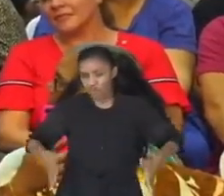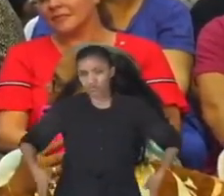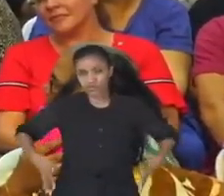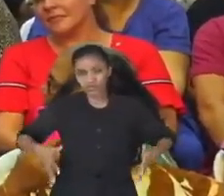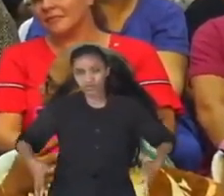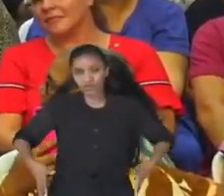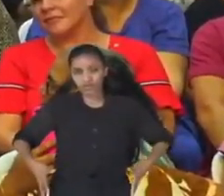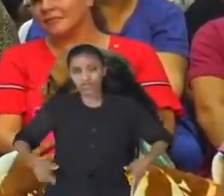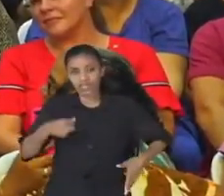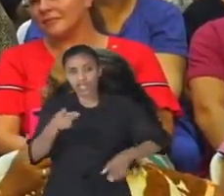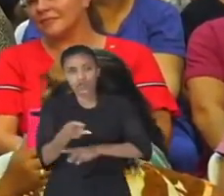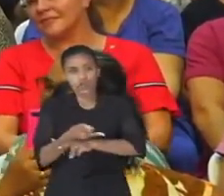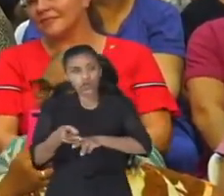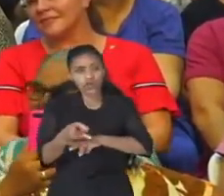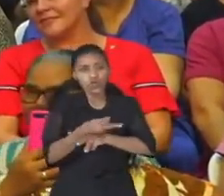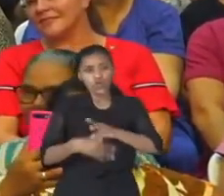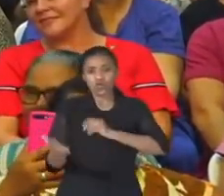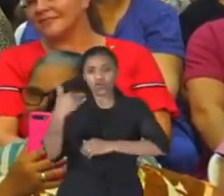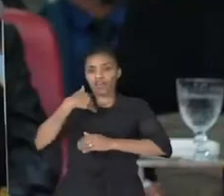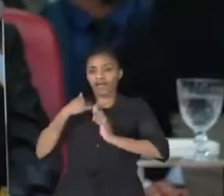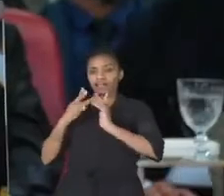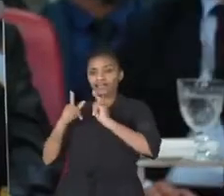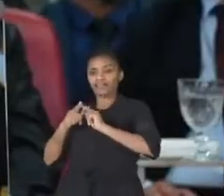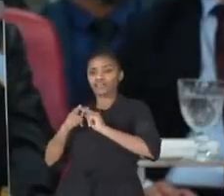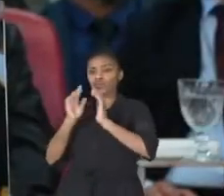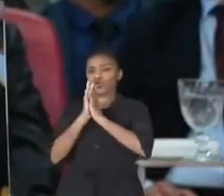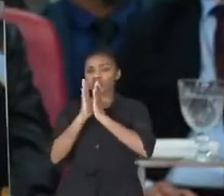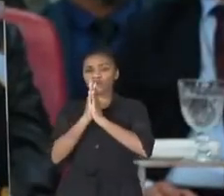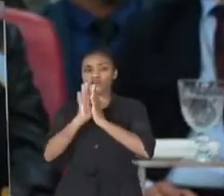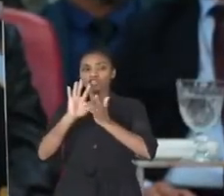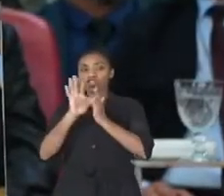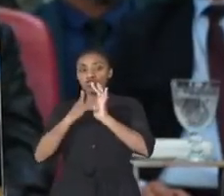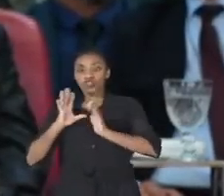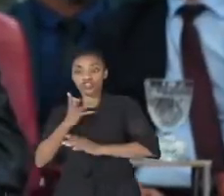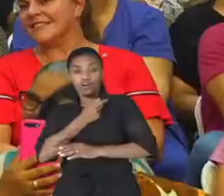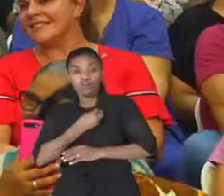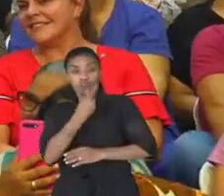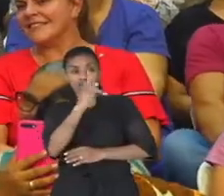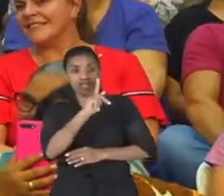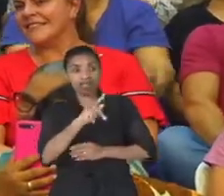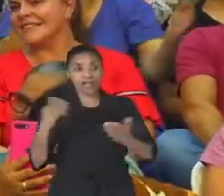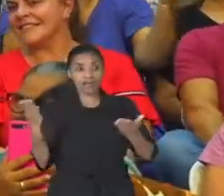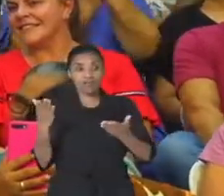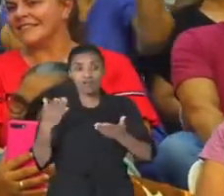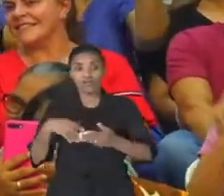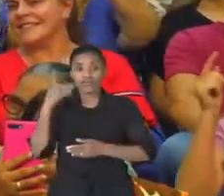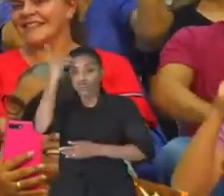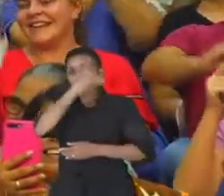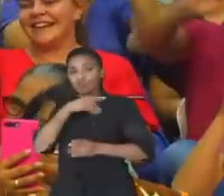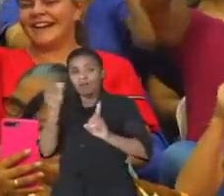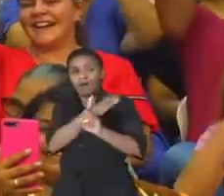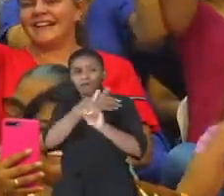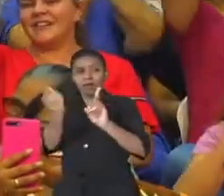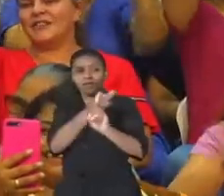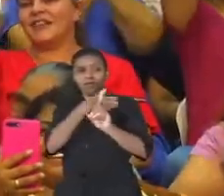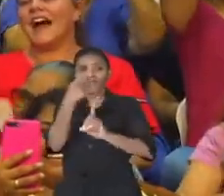de rodas ele foi procurar a gente na igreja, nós oramos, Jesus salvou o Leonildo, e agora quem bate nele todo domingo sou eu, porque é minha